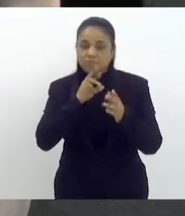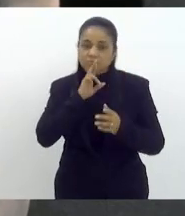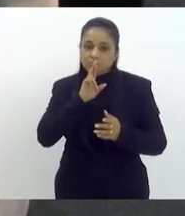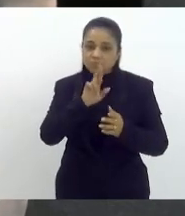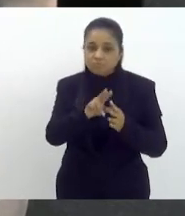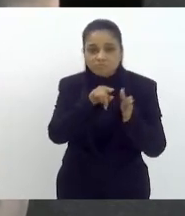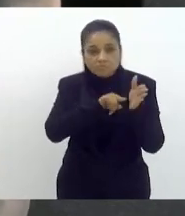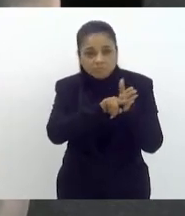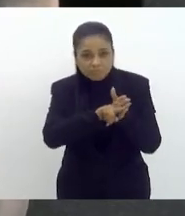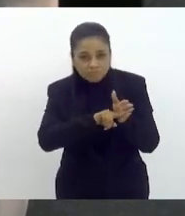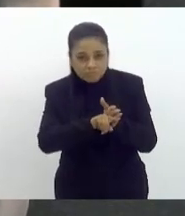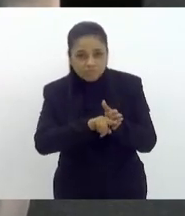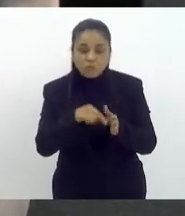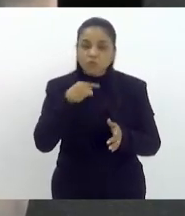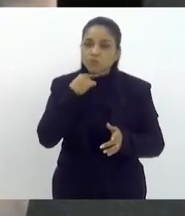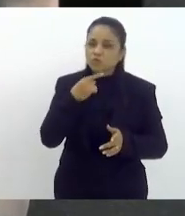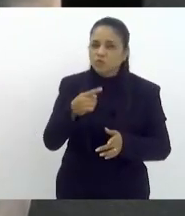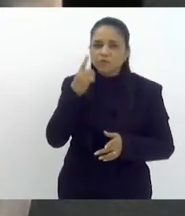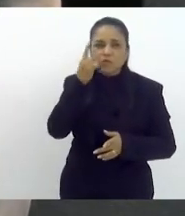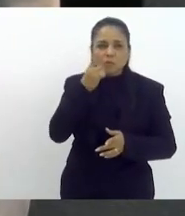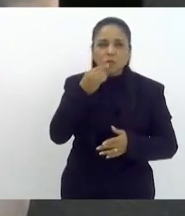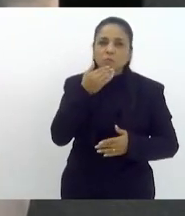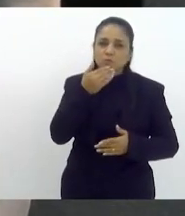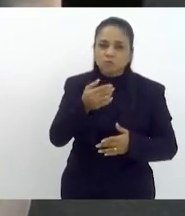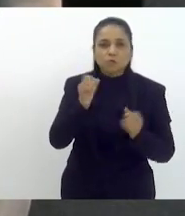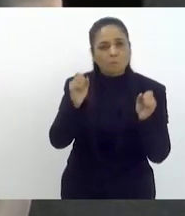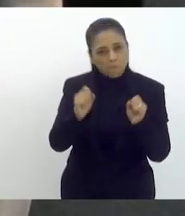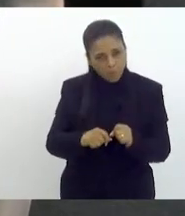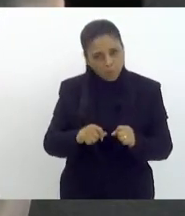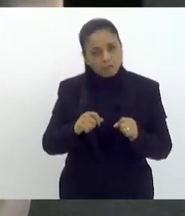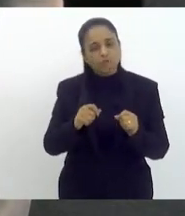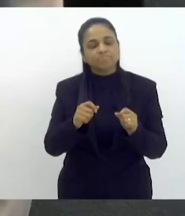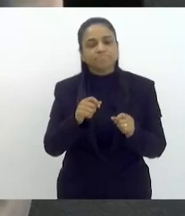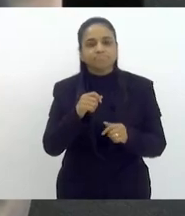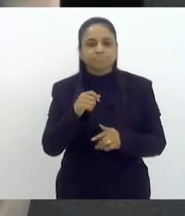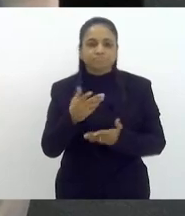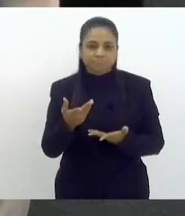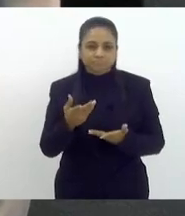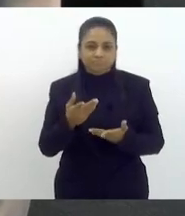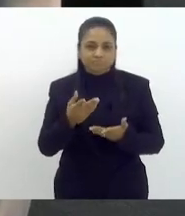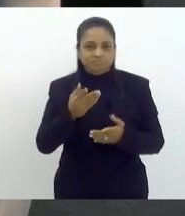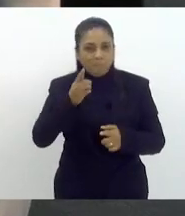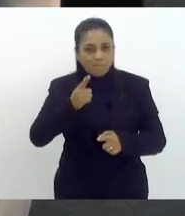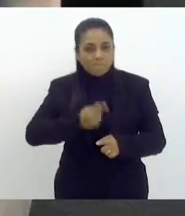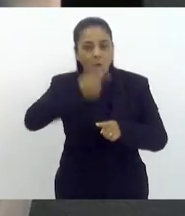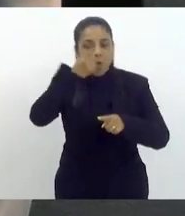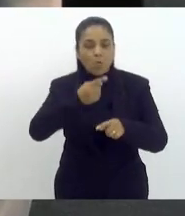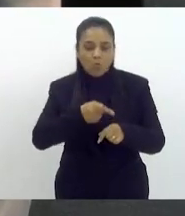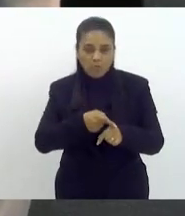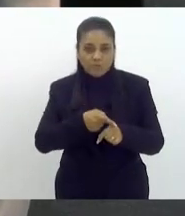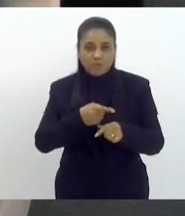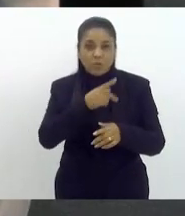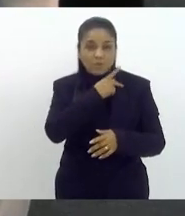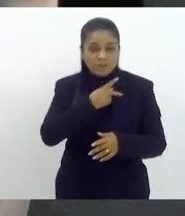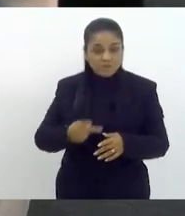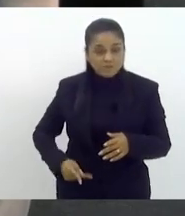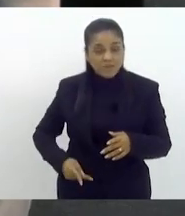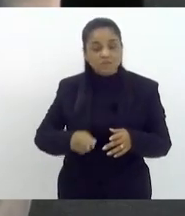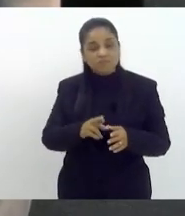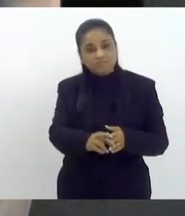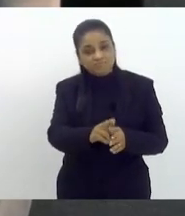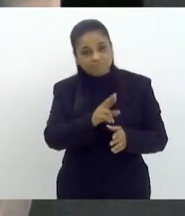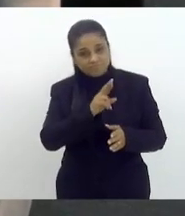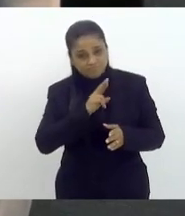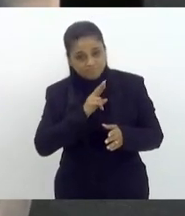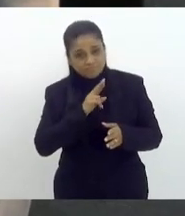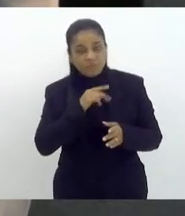quando houver dúvida e qualquer Deputado pode pedir imediatamente e a verificação do resultado o presidente para que haja dúvida tem